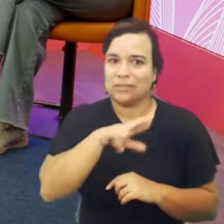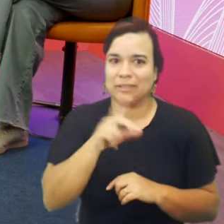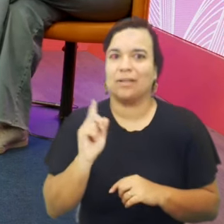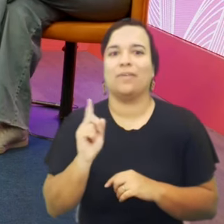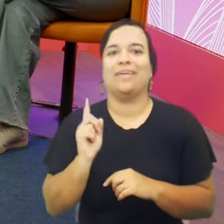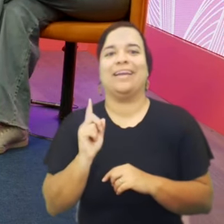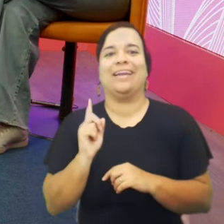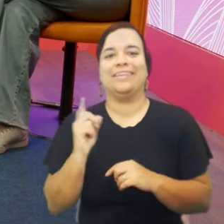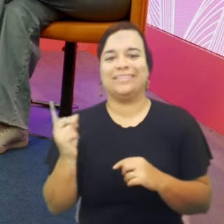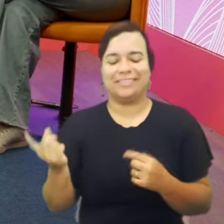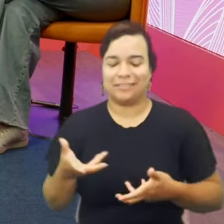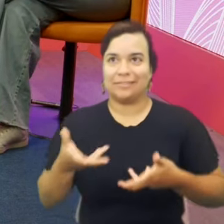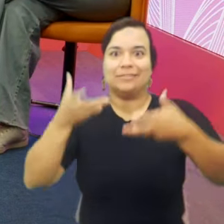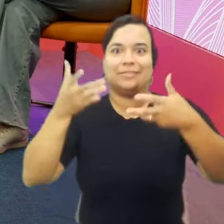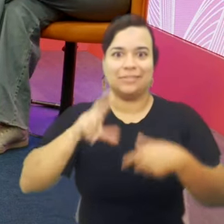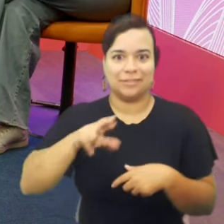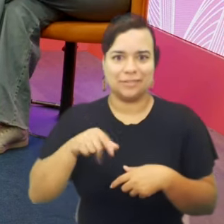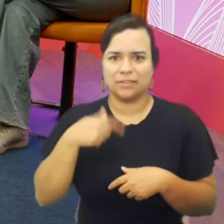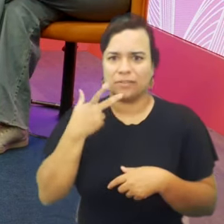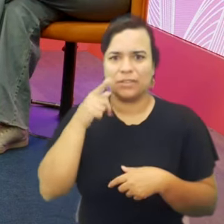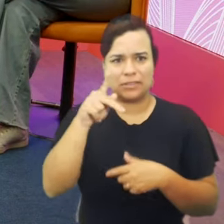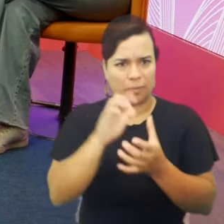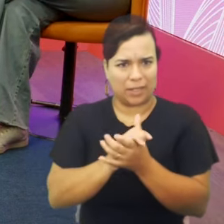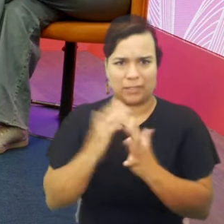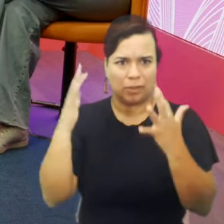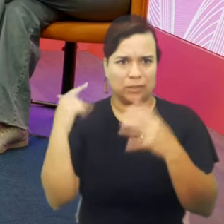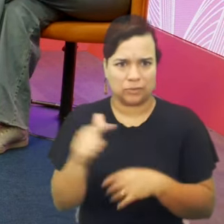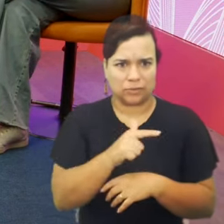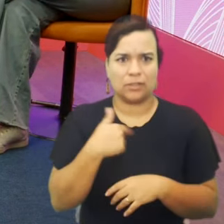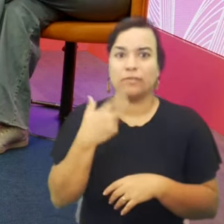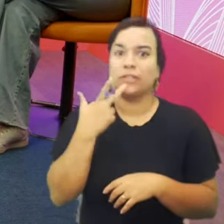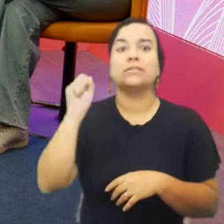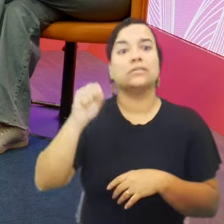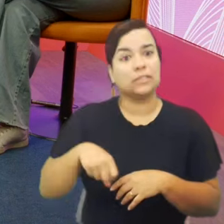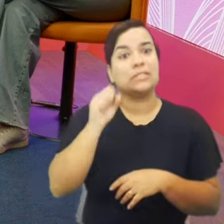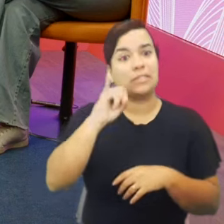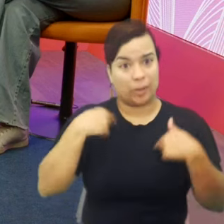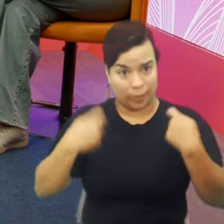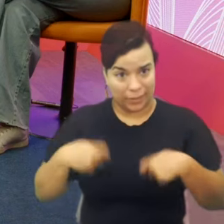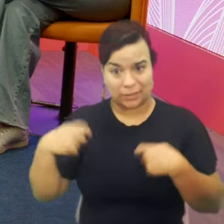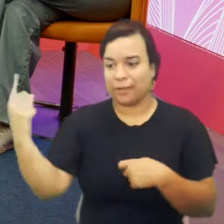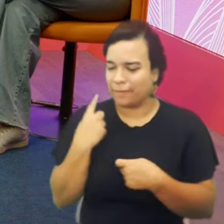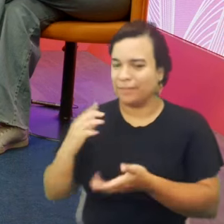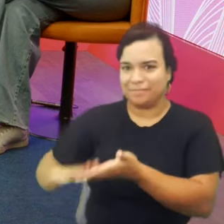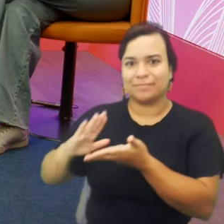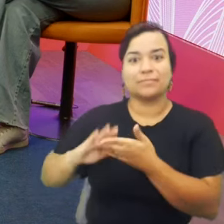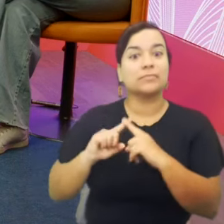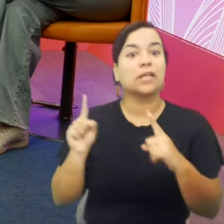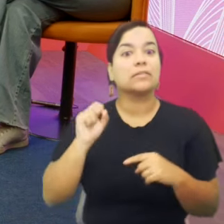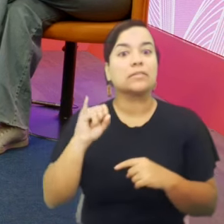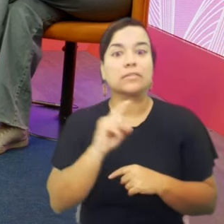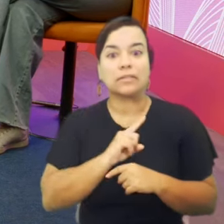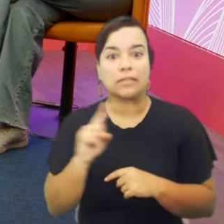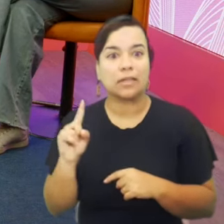Você estava contando para uma amiga, nossa, mas seu marido não te aplaude? Eu falei assim, não, ele aplaude, mas só quando eu estou precisando. Quando ele já viu que eu já ganhei muito aplauso, ele fala...